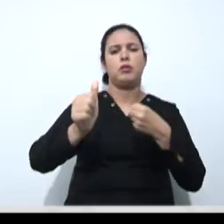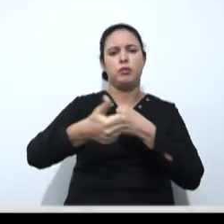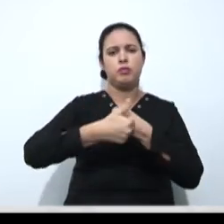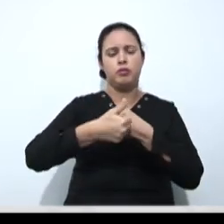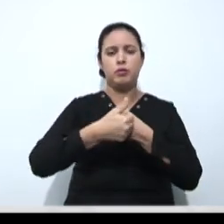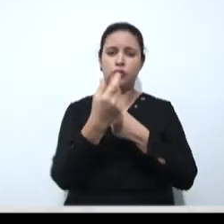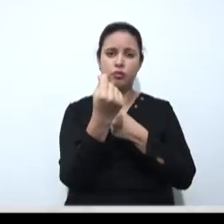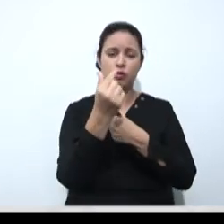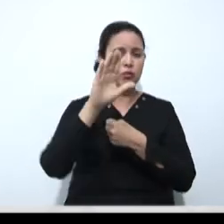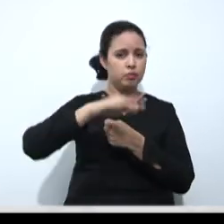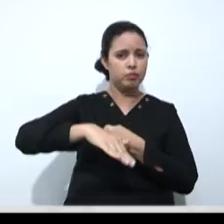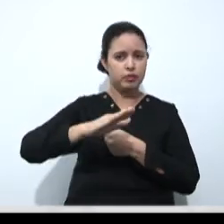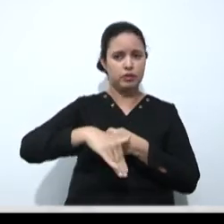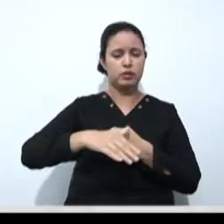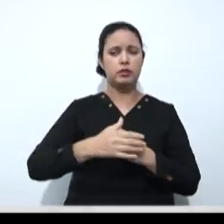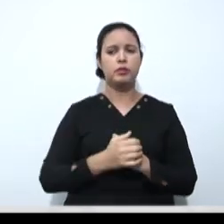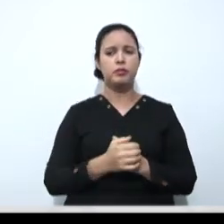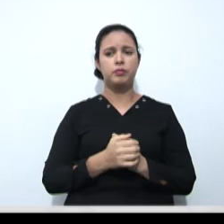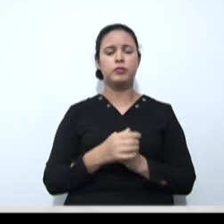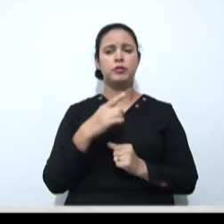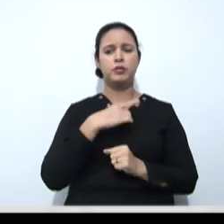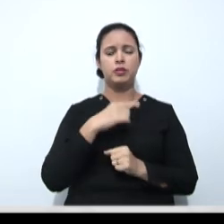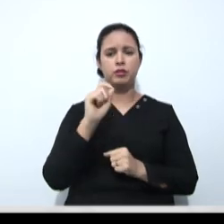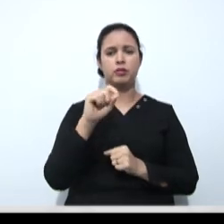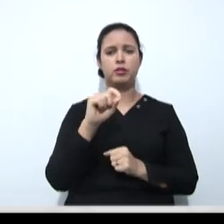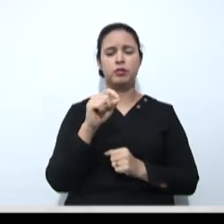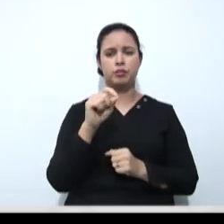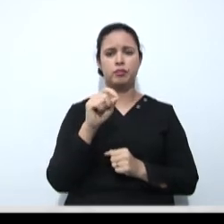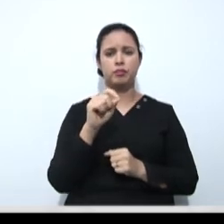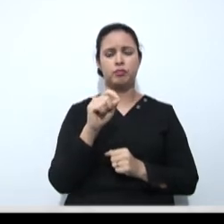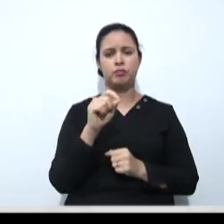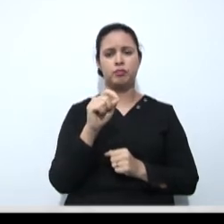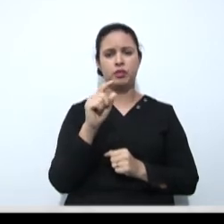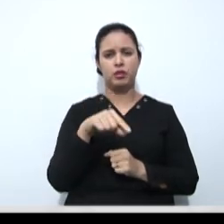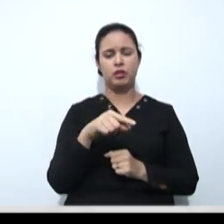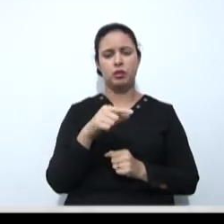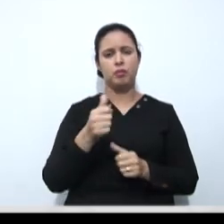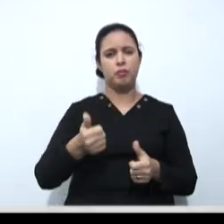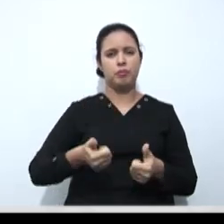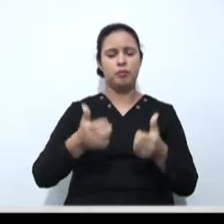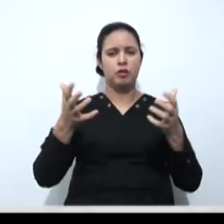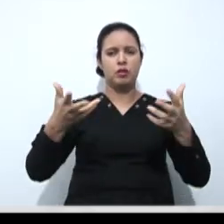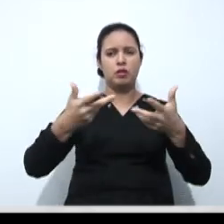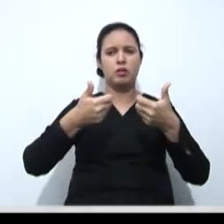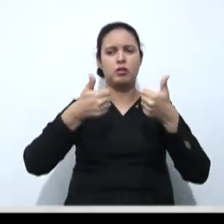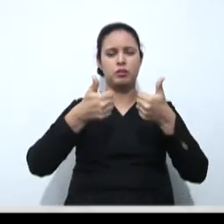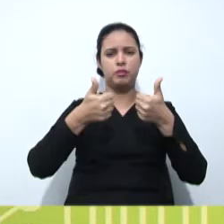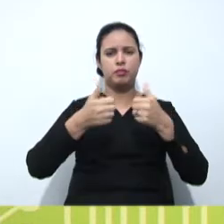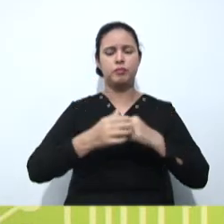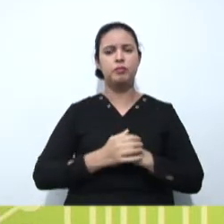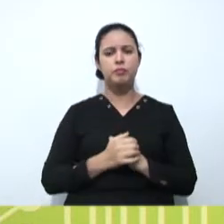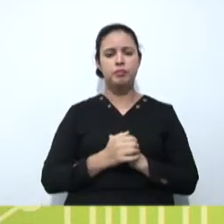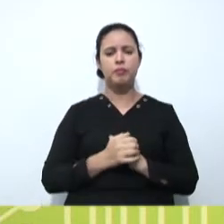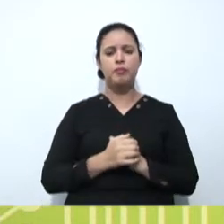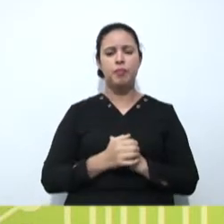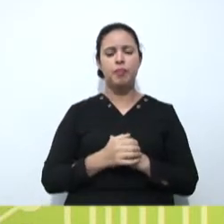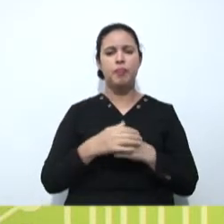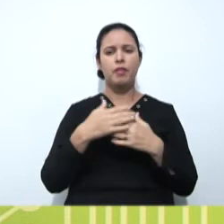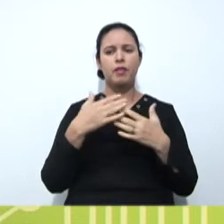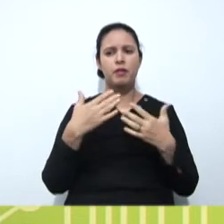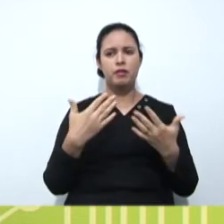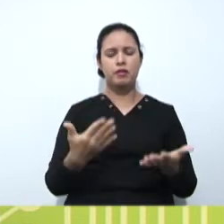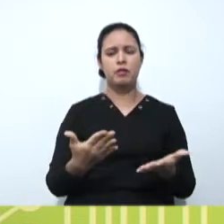custo mais baixo, ou seja, que haja aí um item de eficiência. Mas basta, é a pergunta que a gente